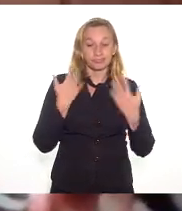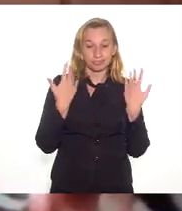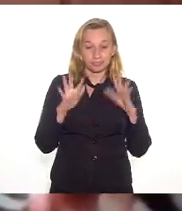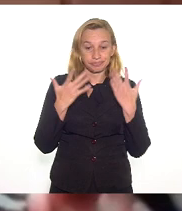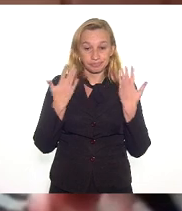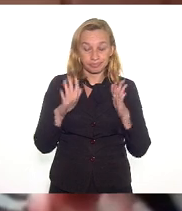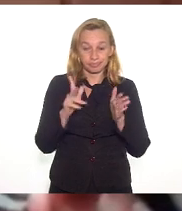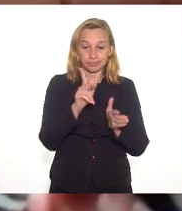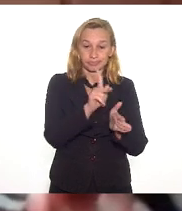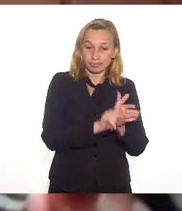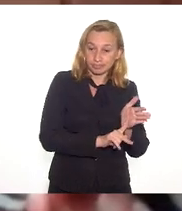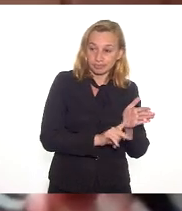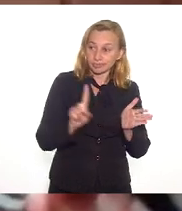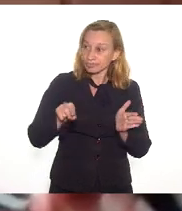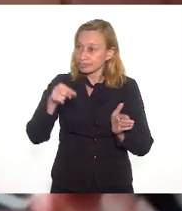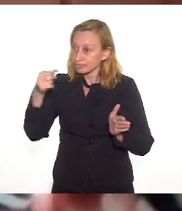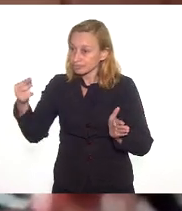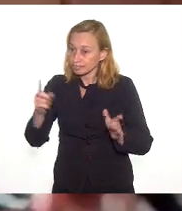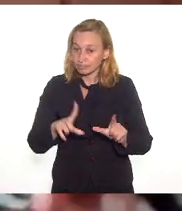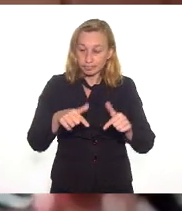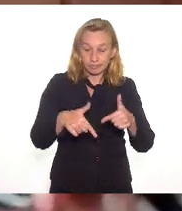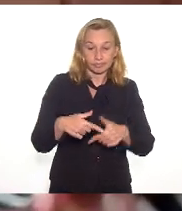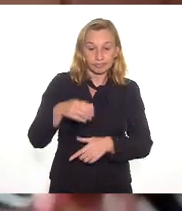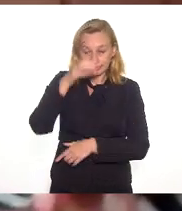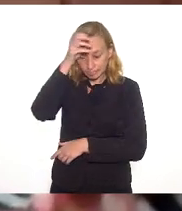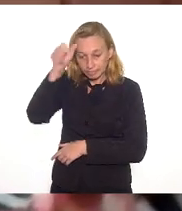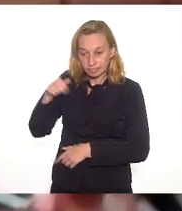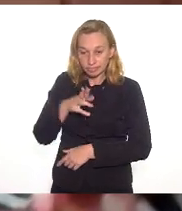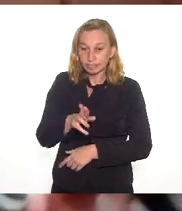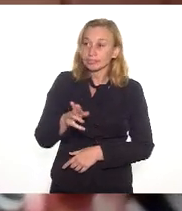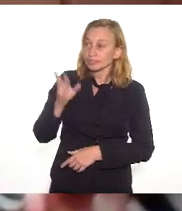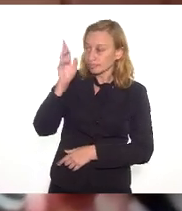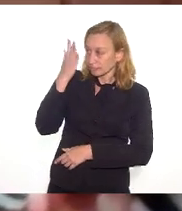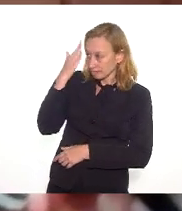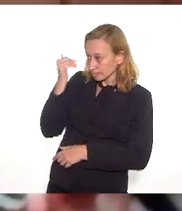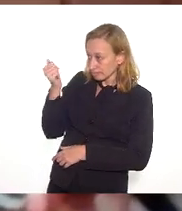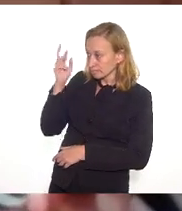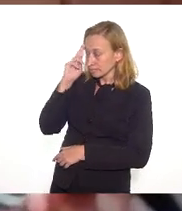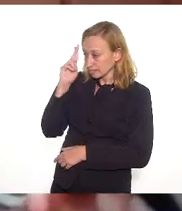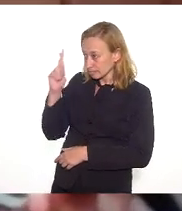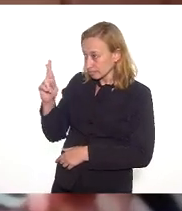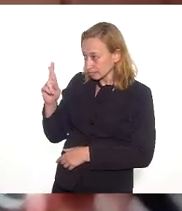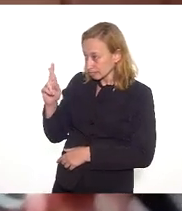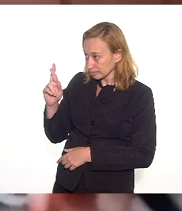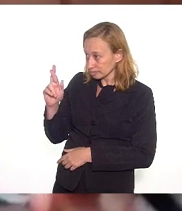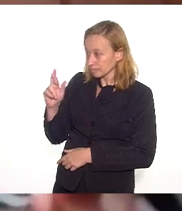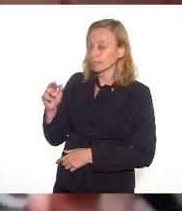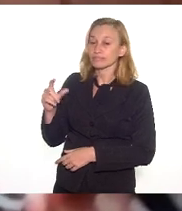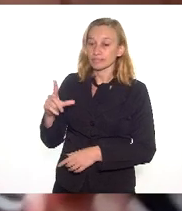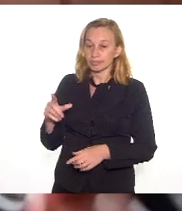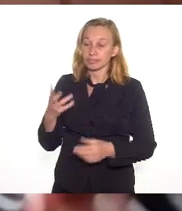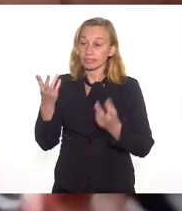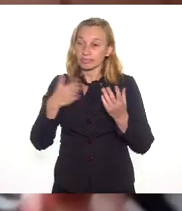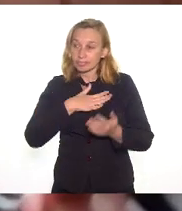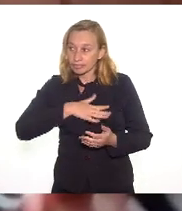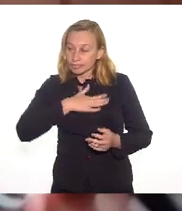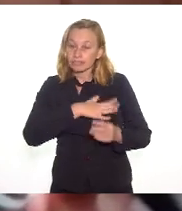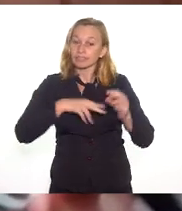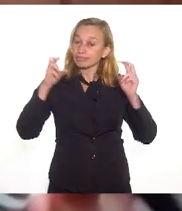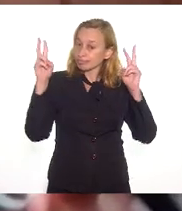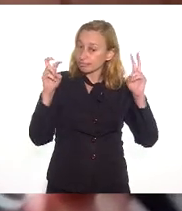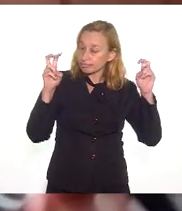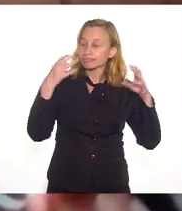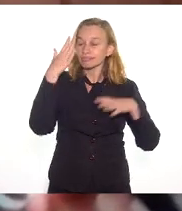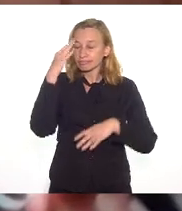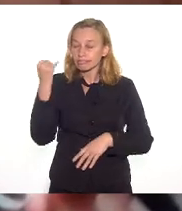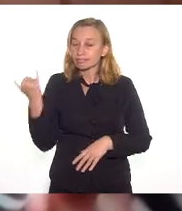desse projeto e tantas outras ações, Tia Ju. Sei que a senhora também é alguém que tem muito apreço pelo tema, né, que sabe